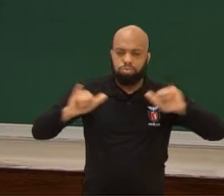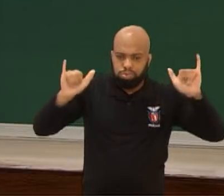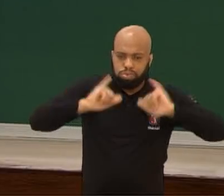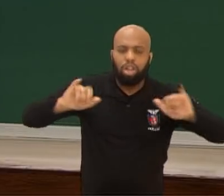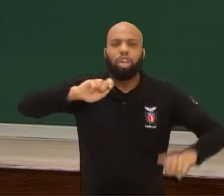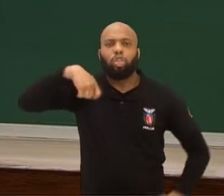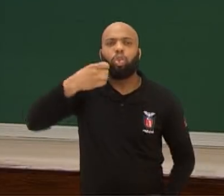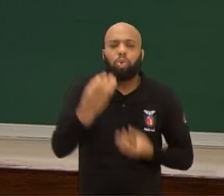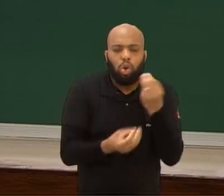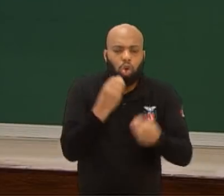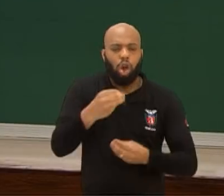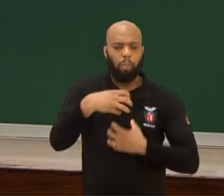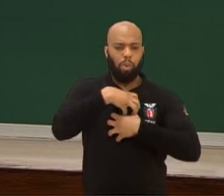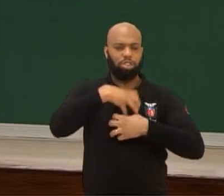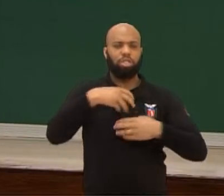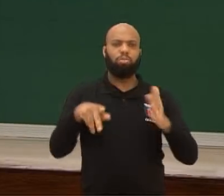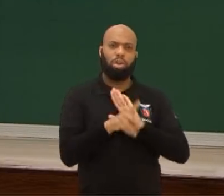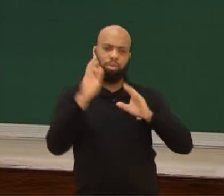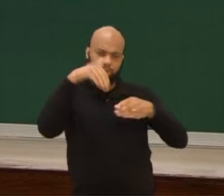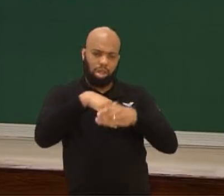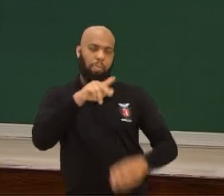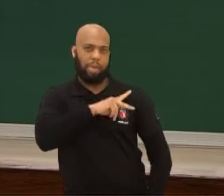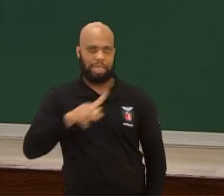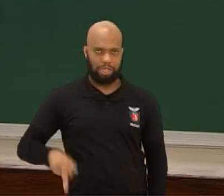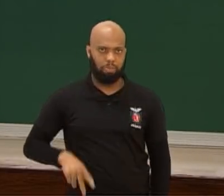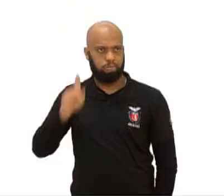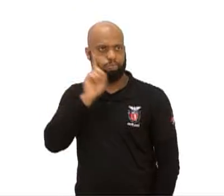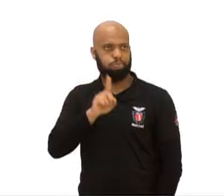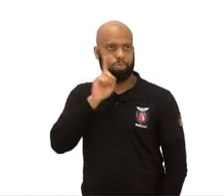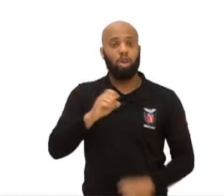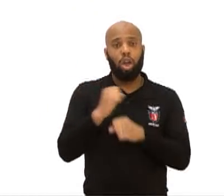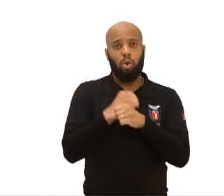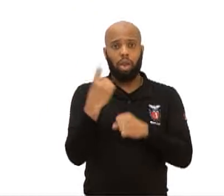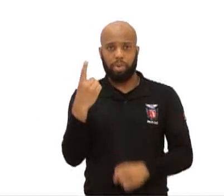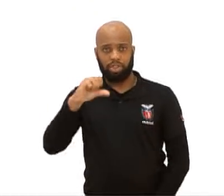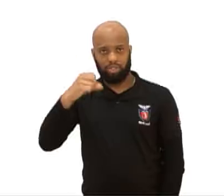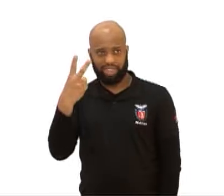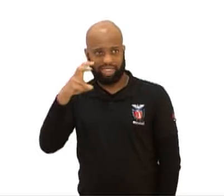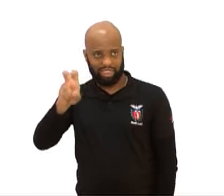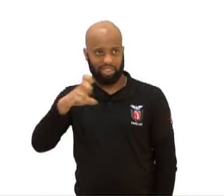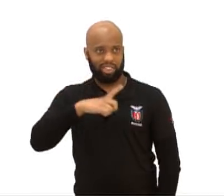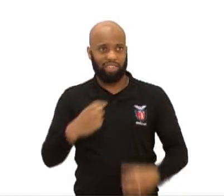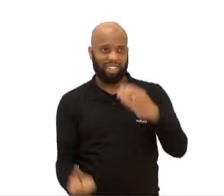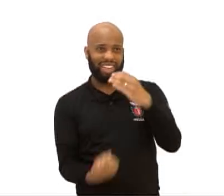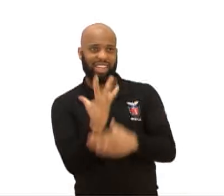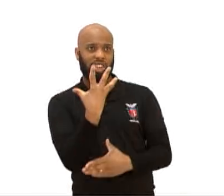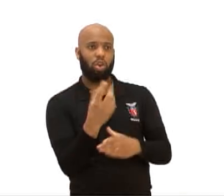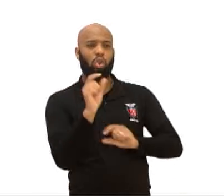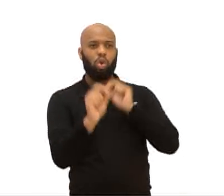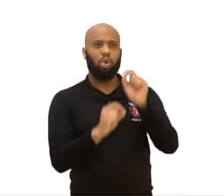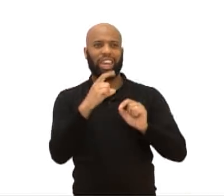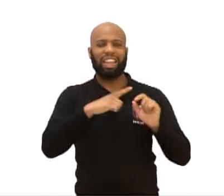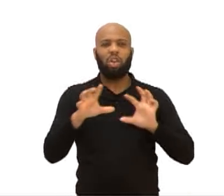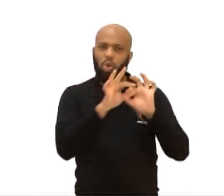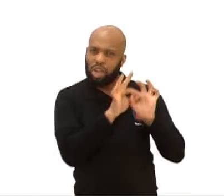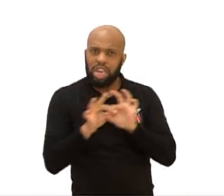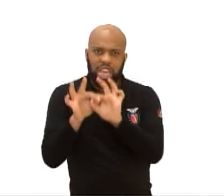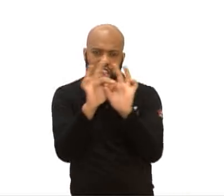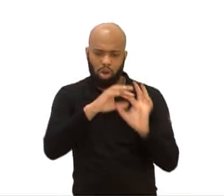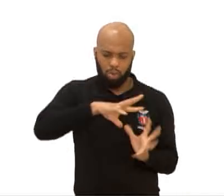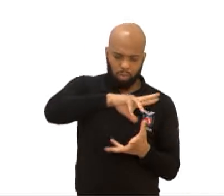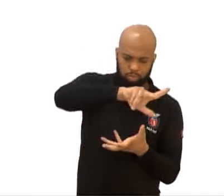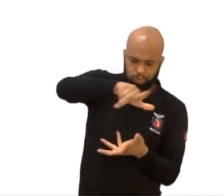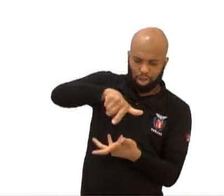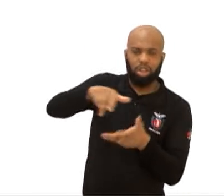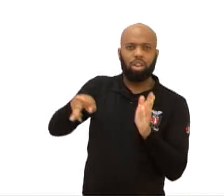população sobre como estavam acontecendo as eleições para presidente. Em 1925, tem a criação da União